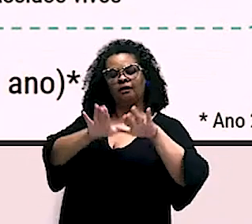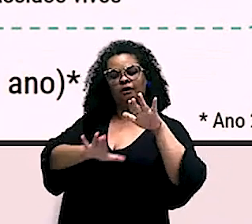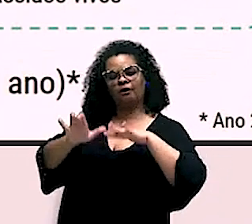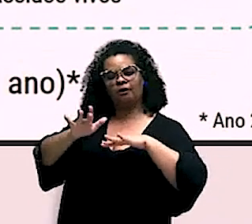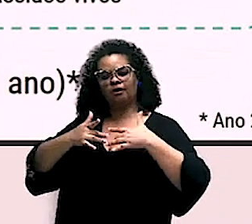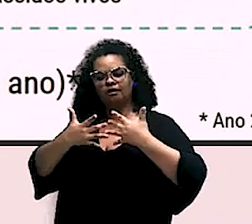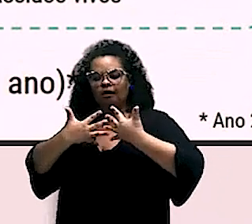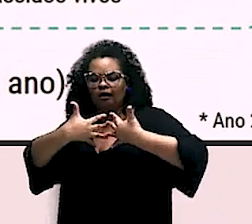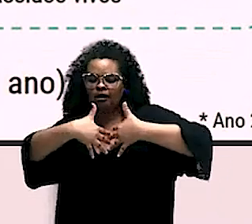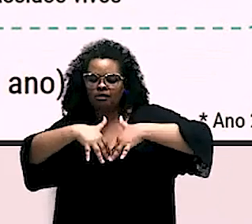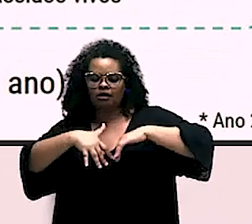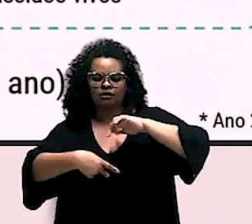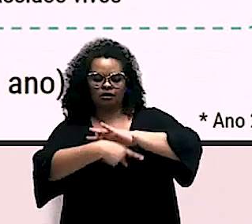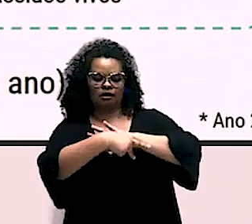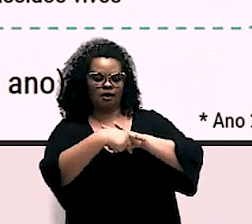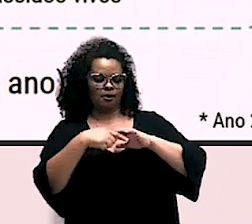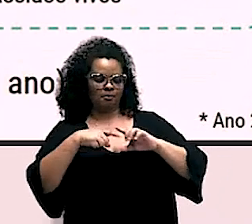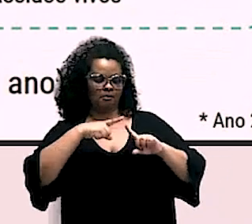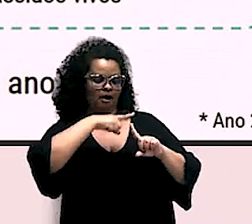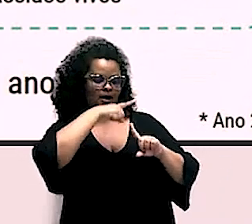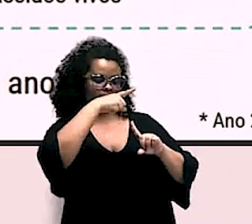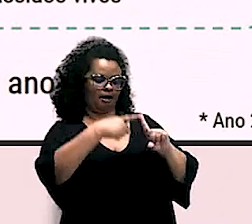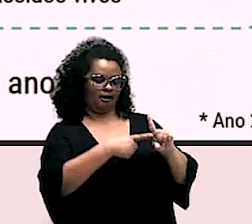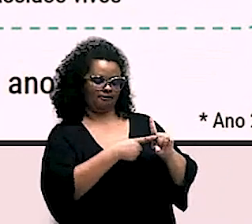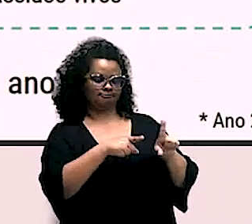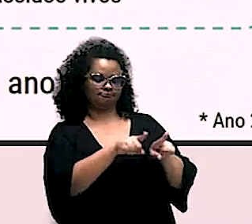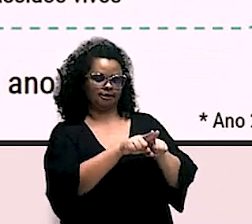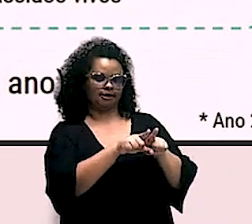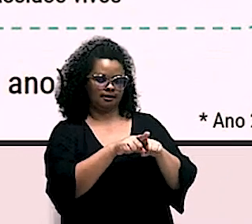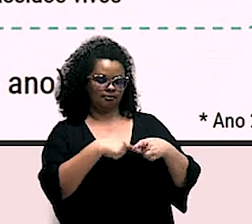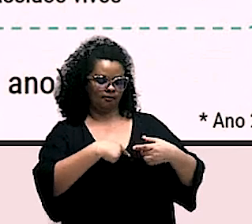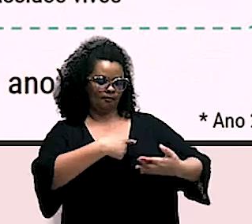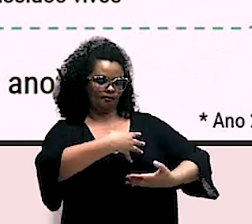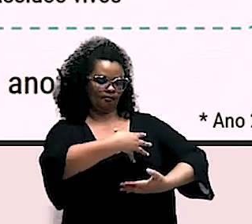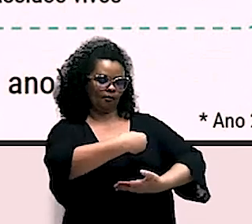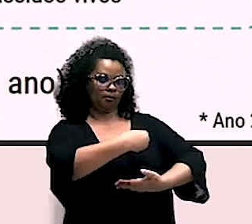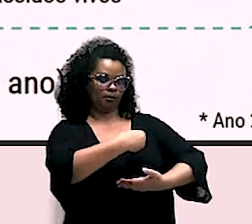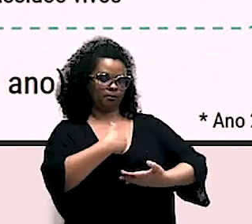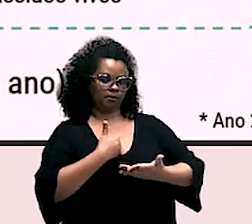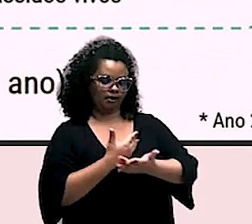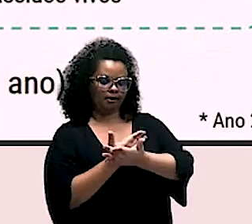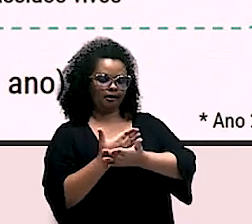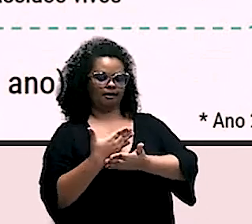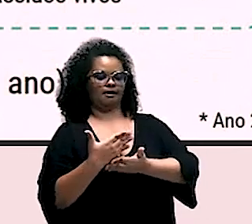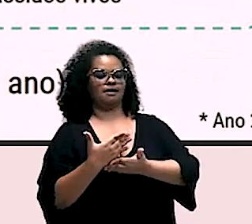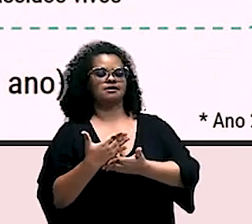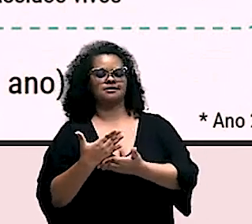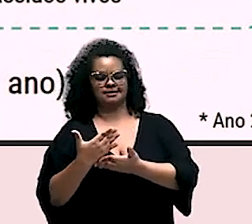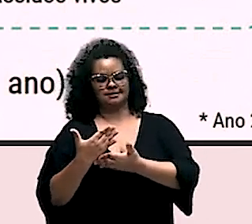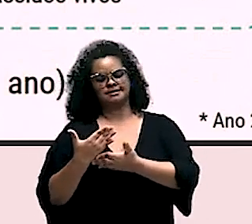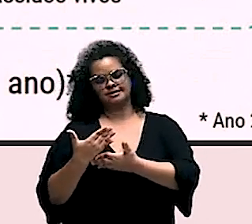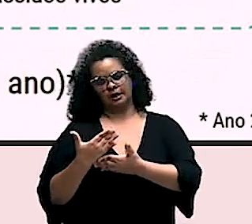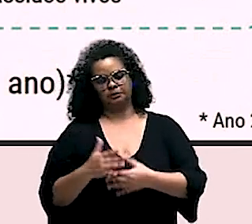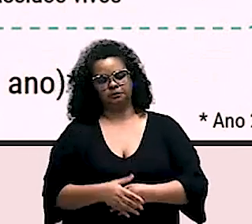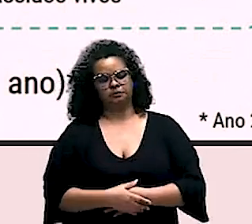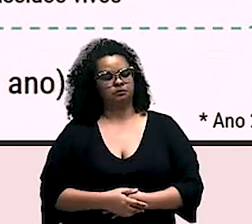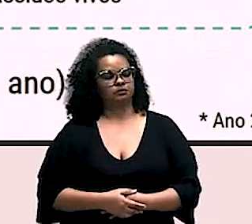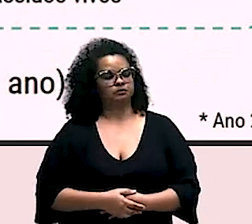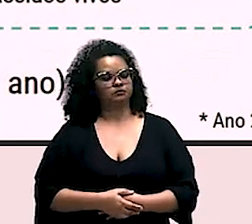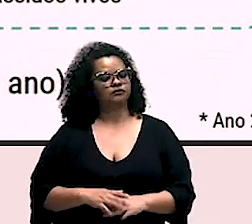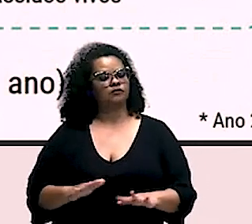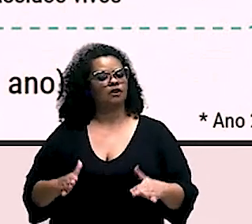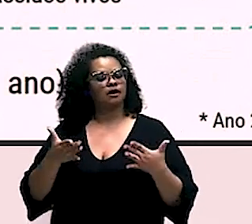diversas fases do seu ciclo gravídico puerperal, né, e também a criança nos anos iniciais de vida, né. E